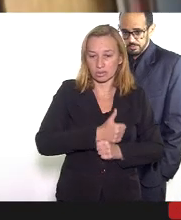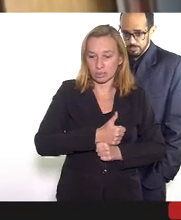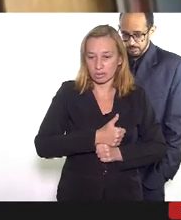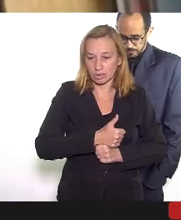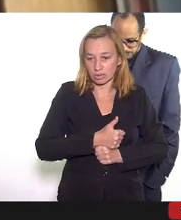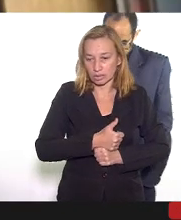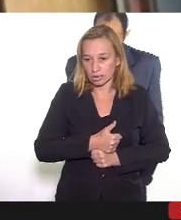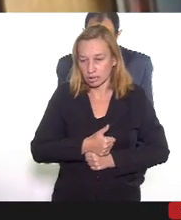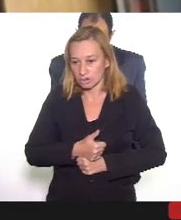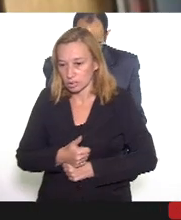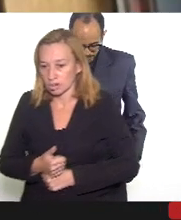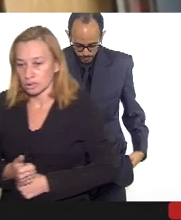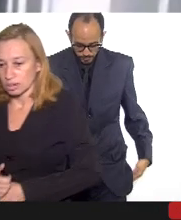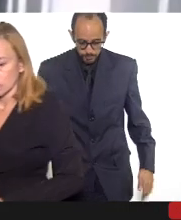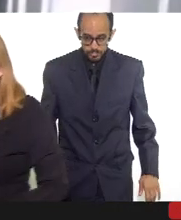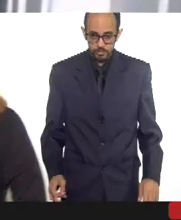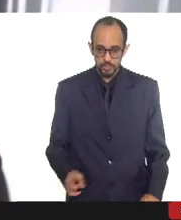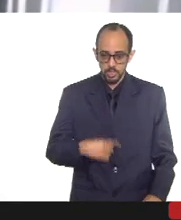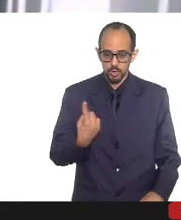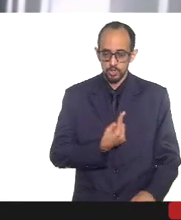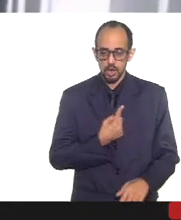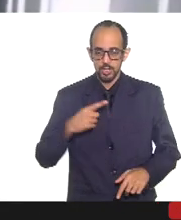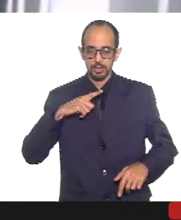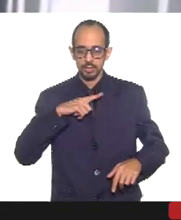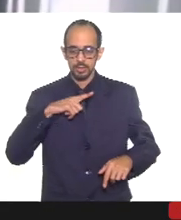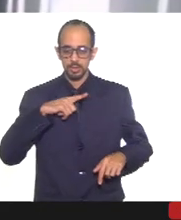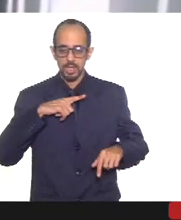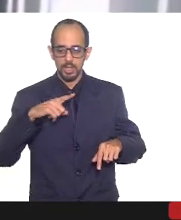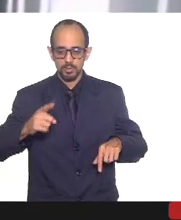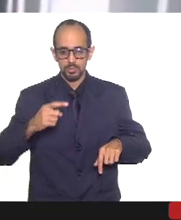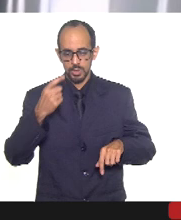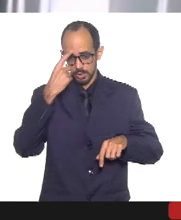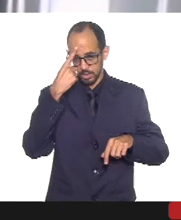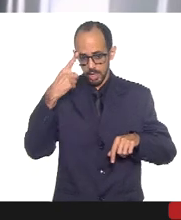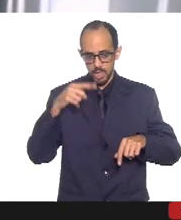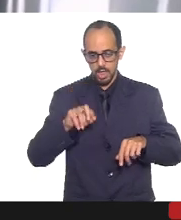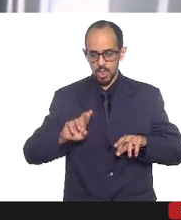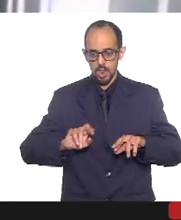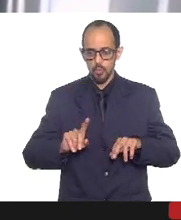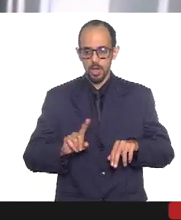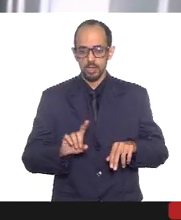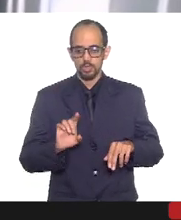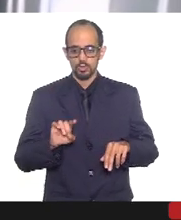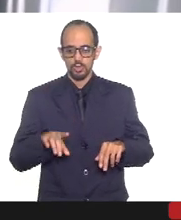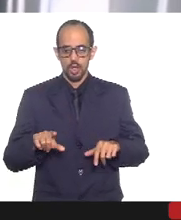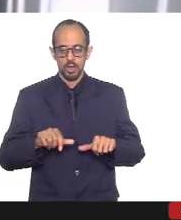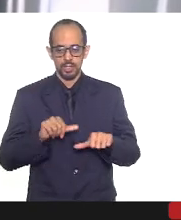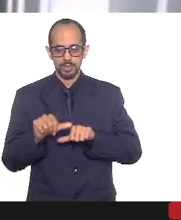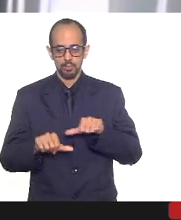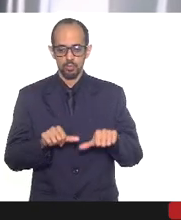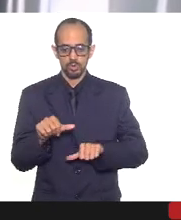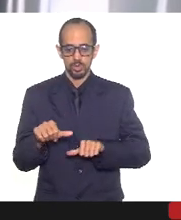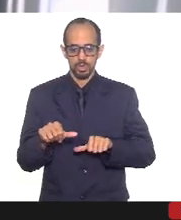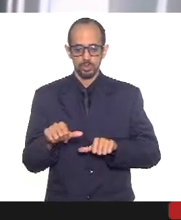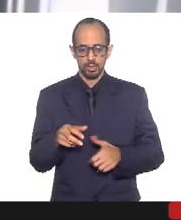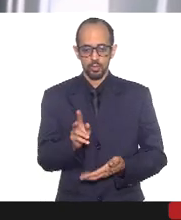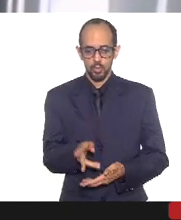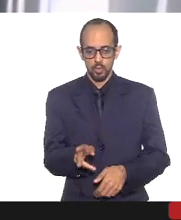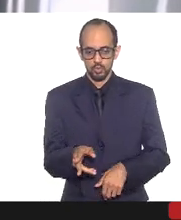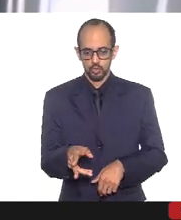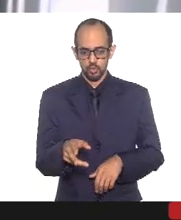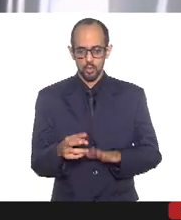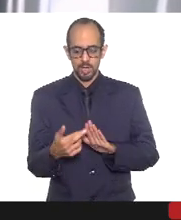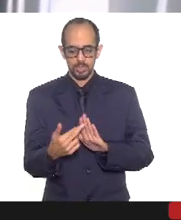Poder Executivo, a gente tem a expectativa, Flávio, não apenas de que esta transição mantenha este padrão